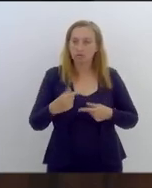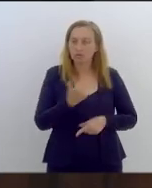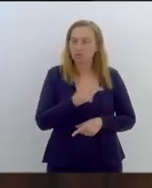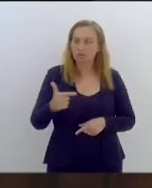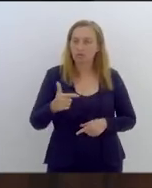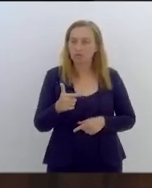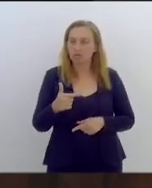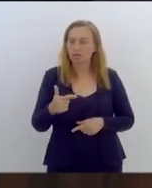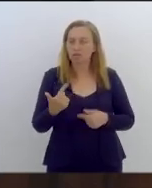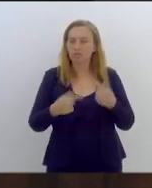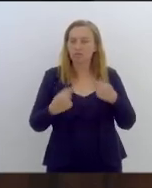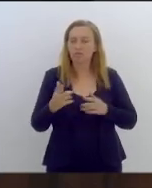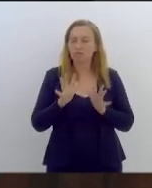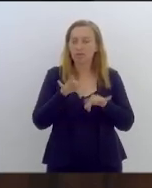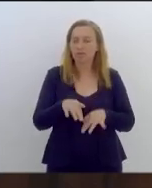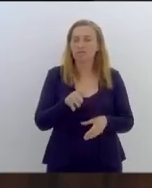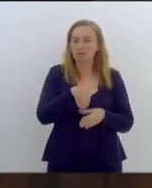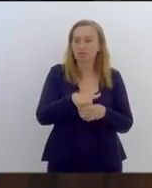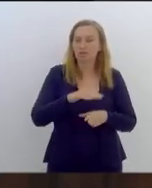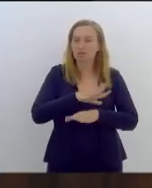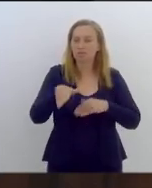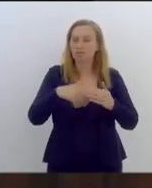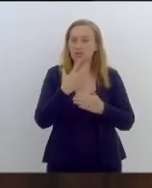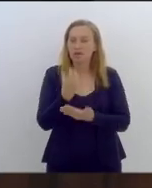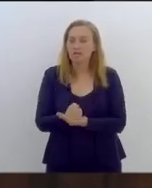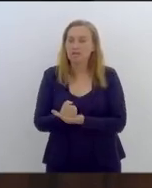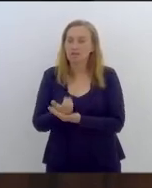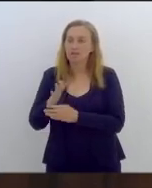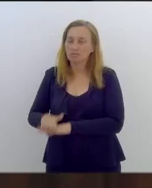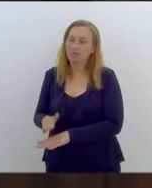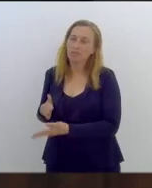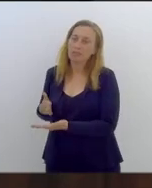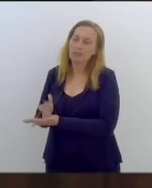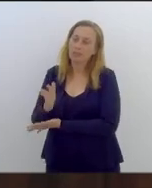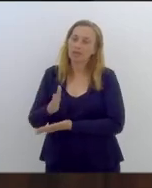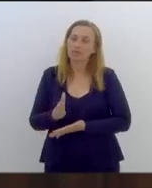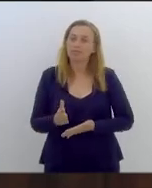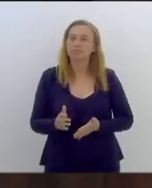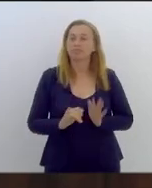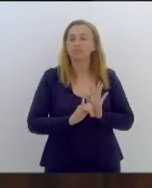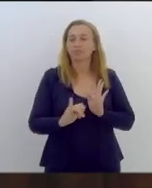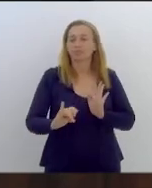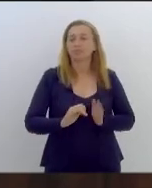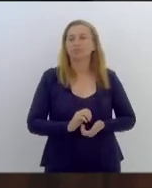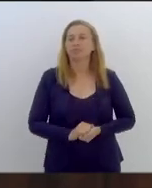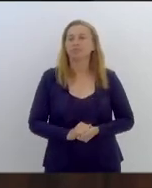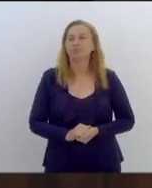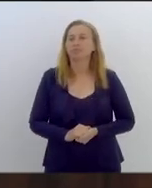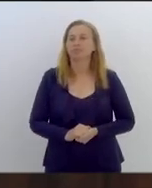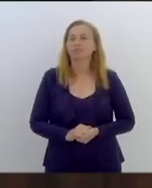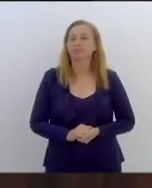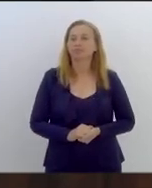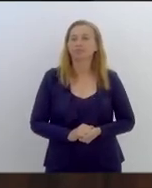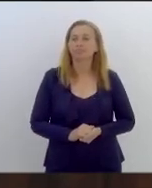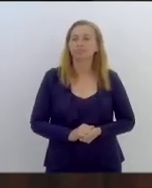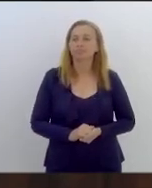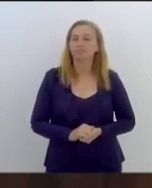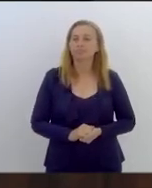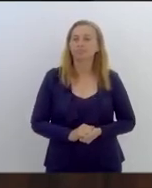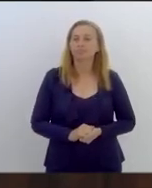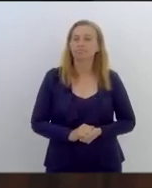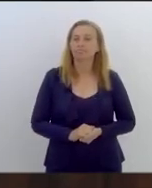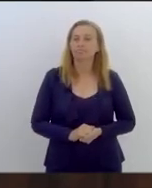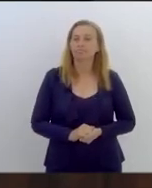queira discutir, encerrada a discussão, em votação, os senhores que aprovam, permaneçam como estão, aprovada, vai à promulgação.